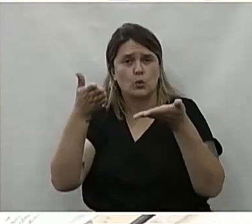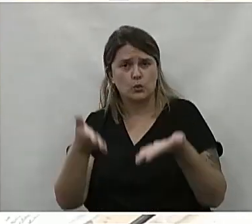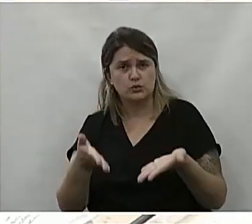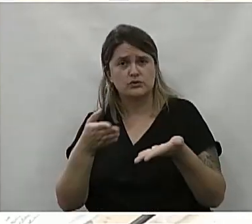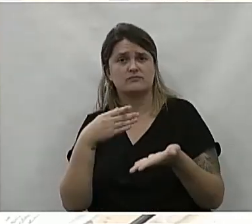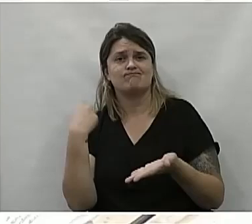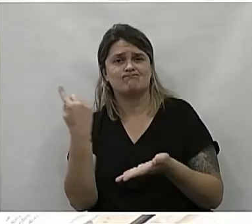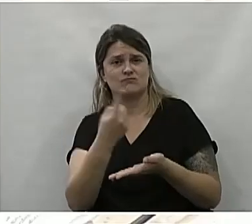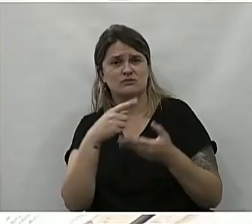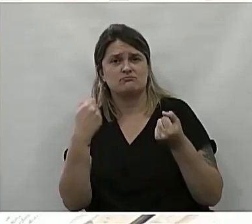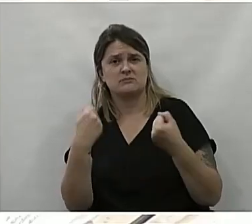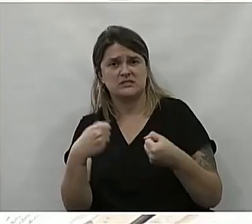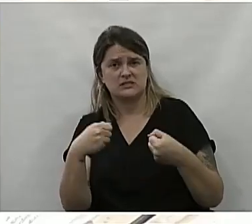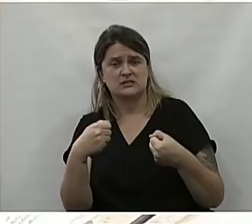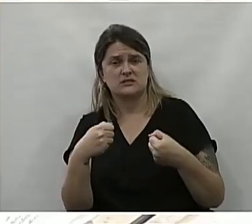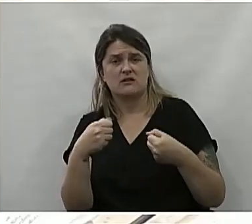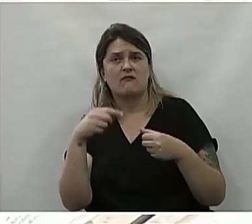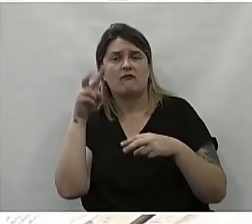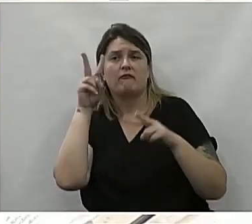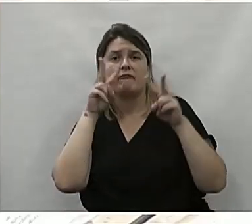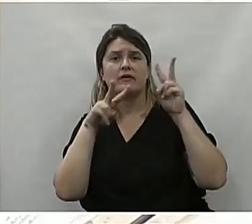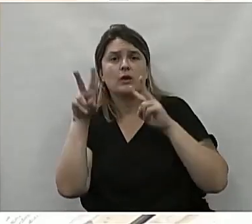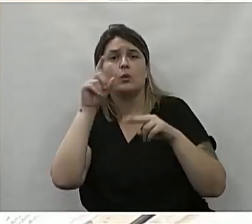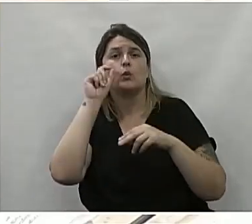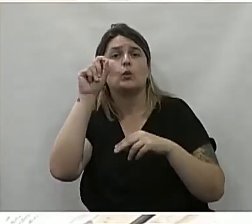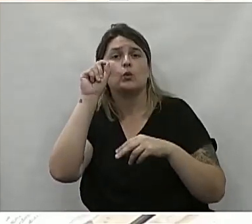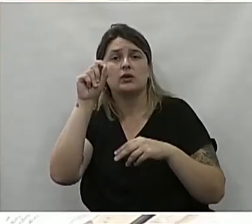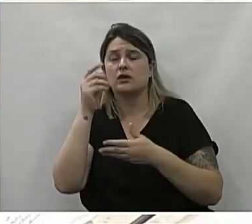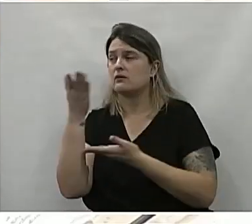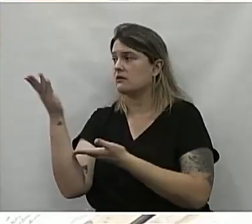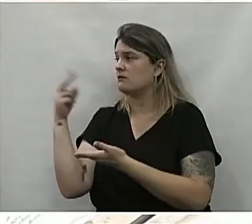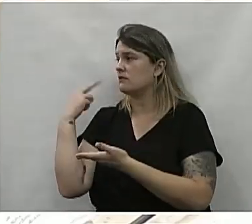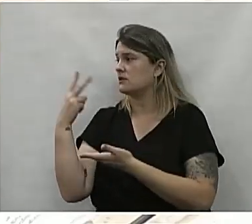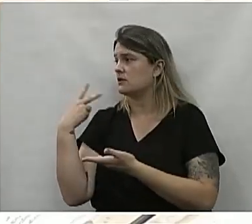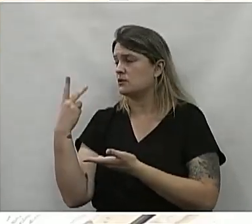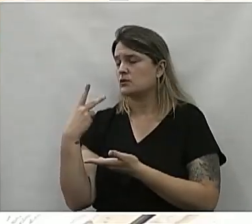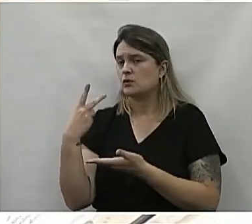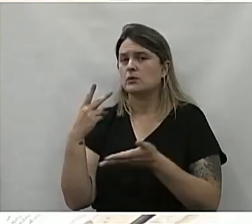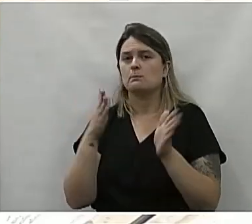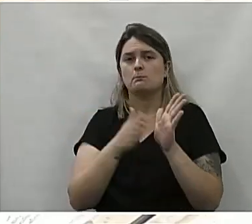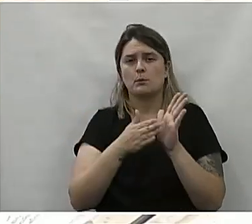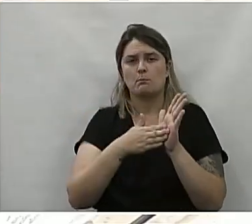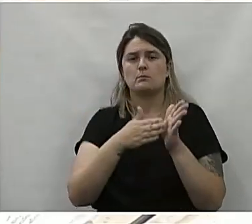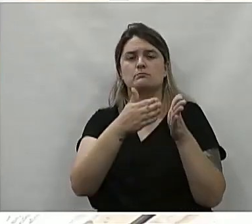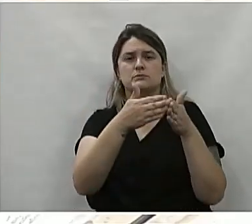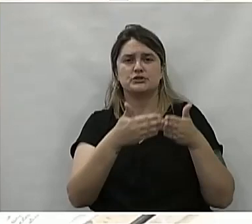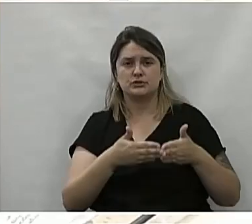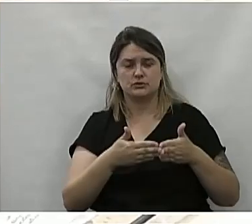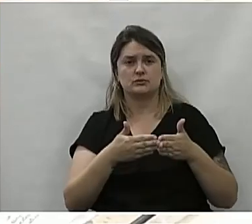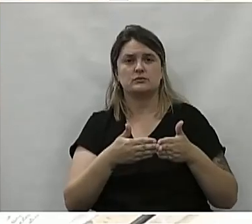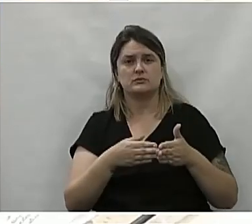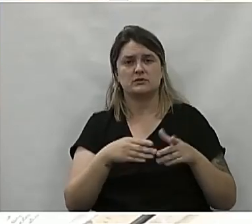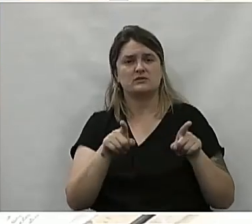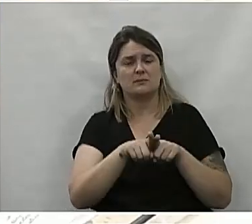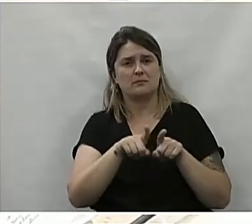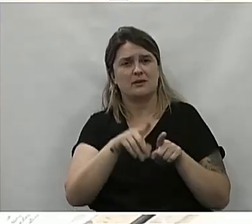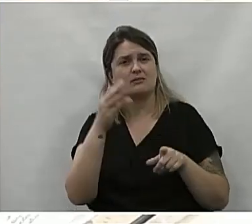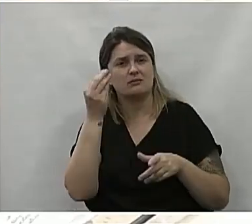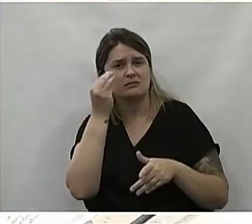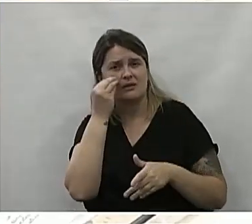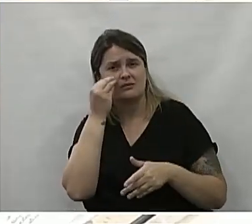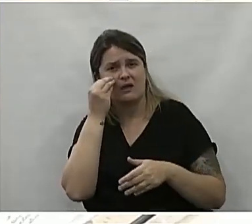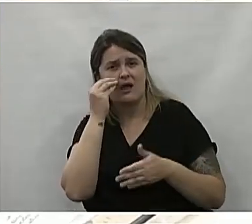precisa Ver O que que os Novos colegas Aqui reivindicam E tem que Tem que tentar